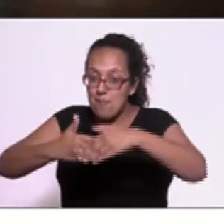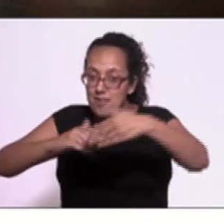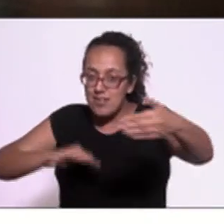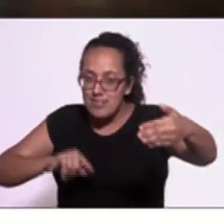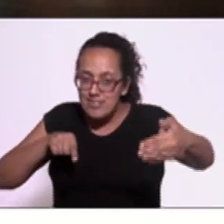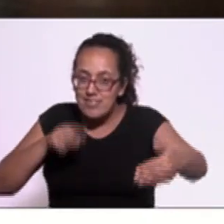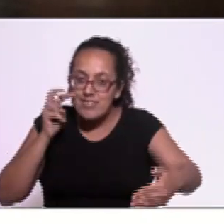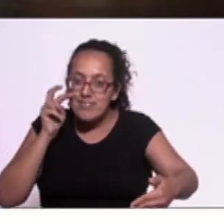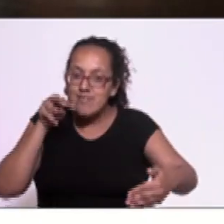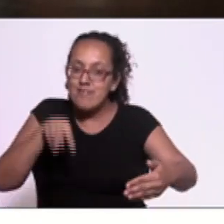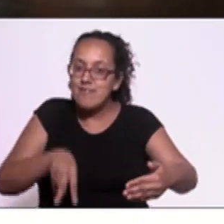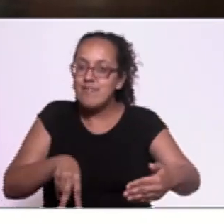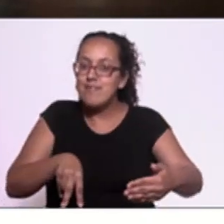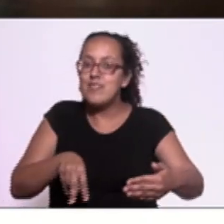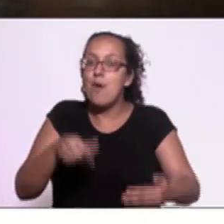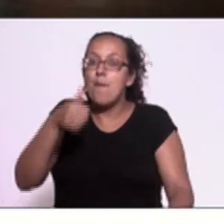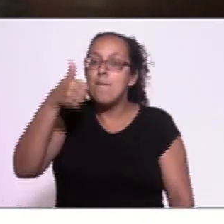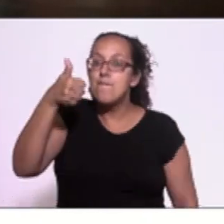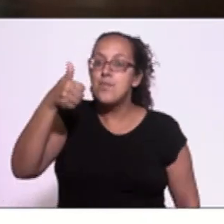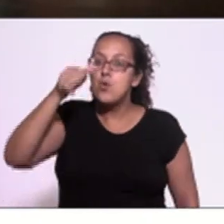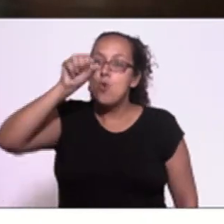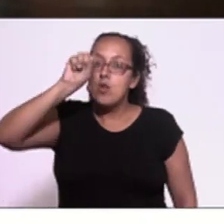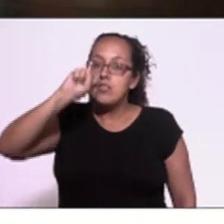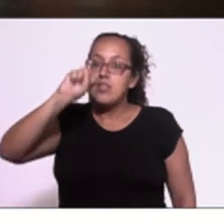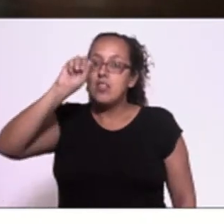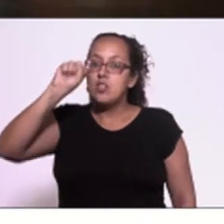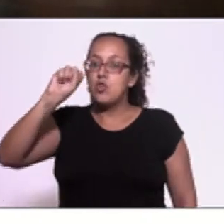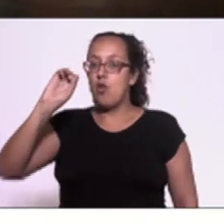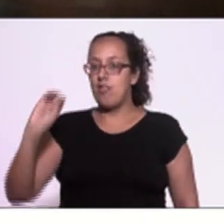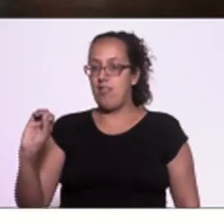documentação que começa em 1880.